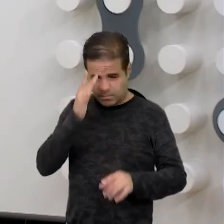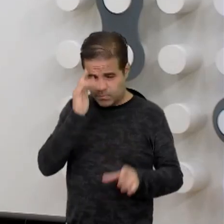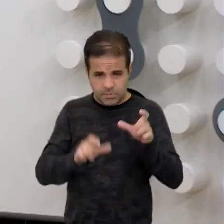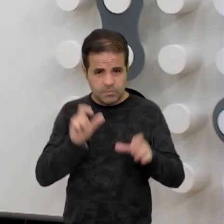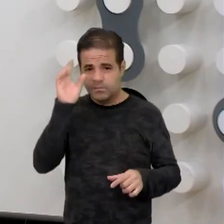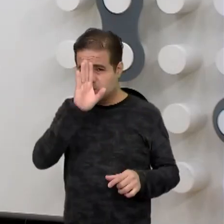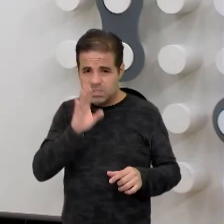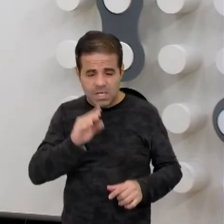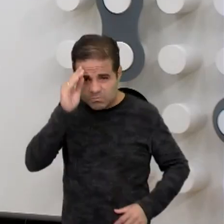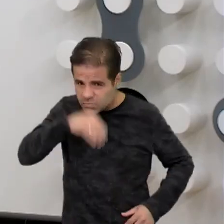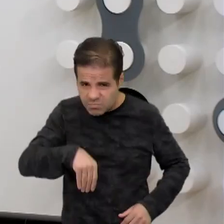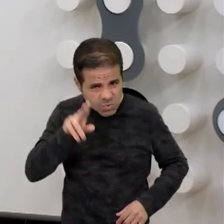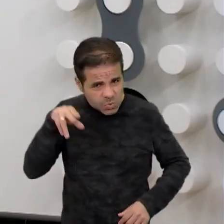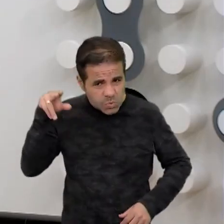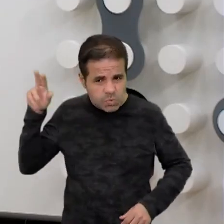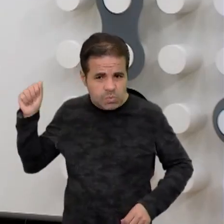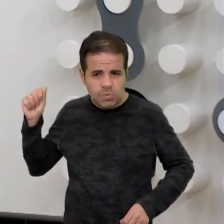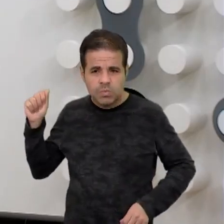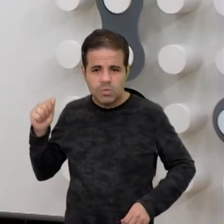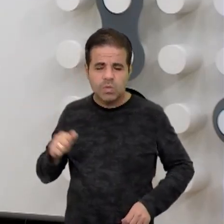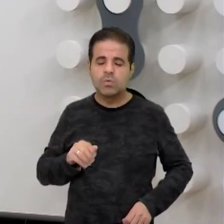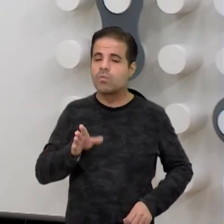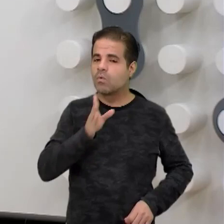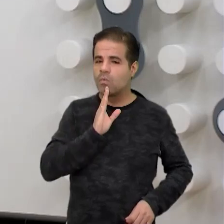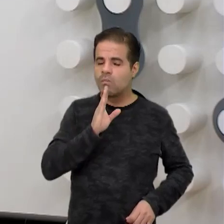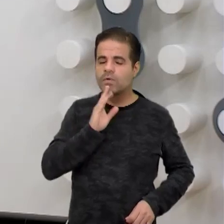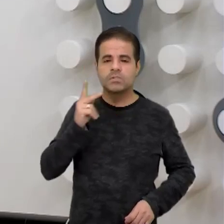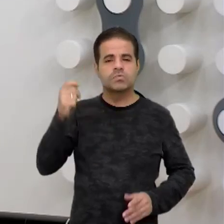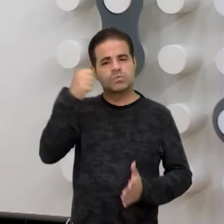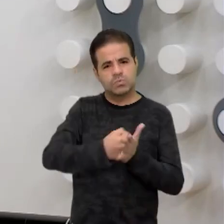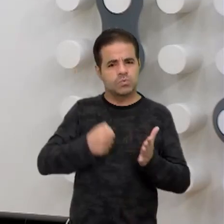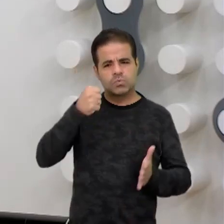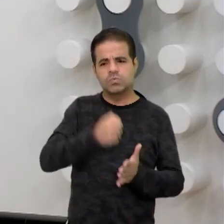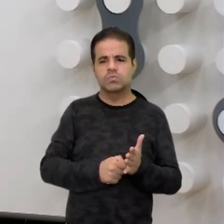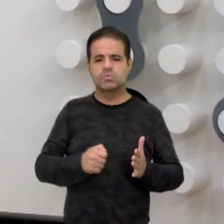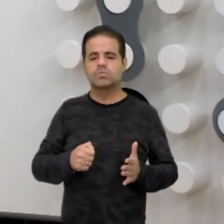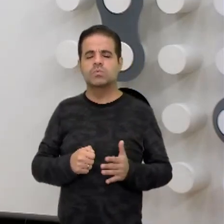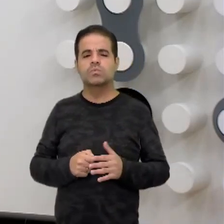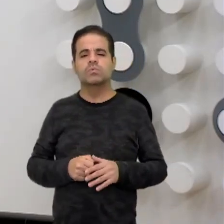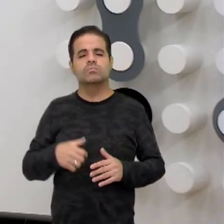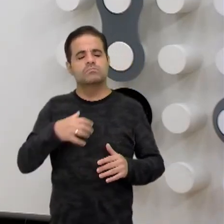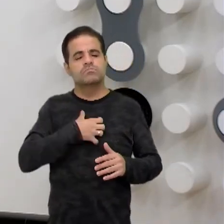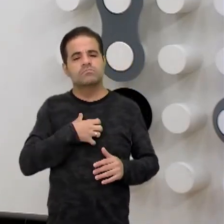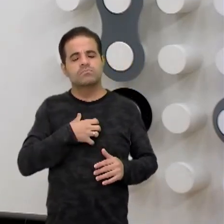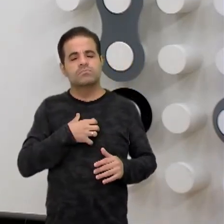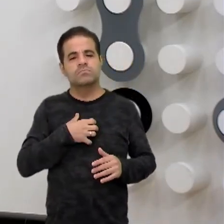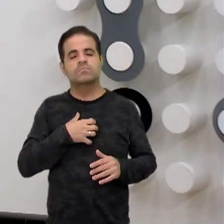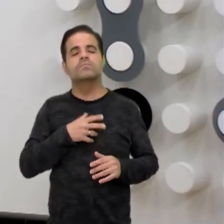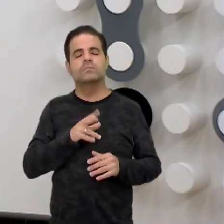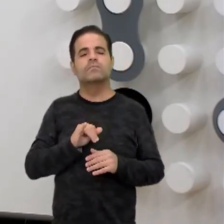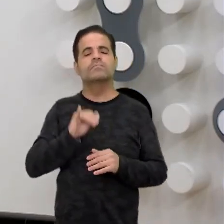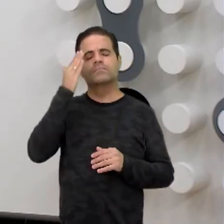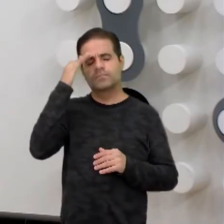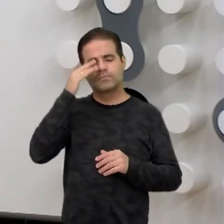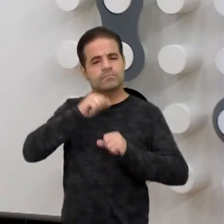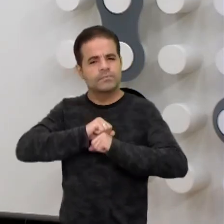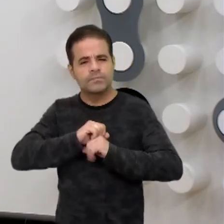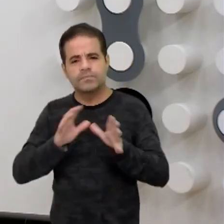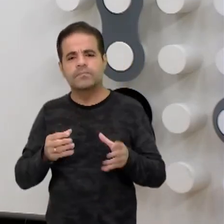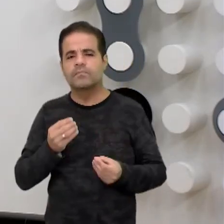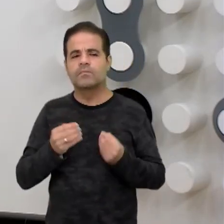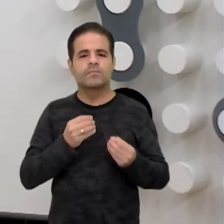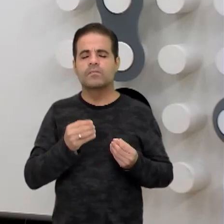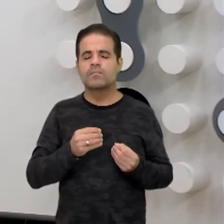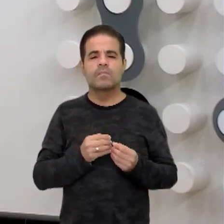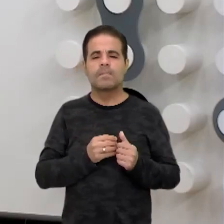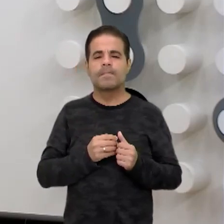que todo brasileiro conhece a sua pátria da mesma forma? Então a gente vai entender, por